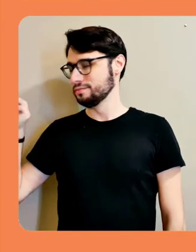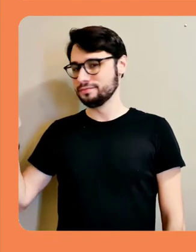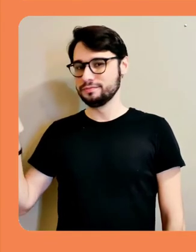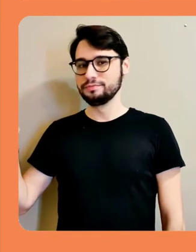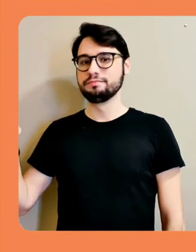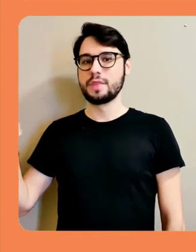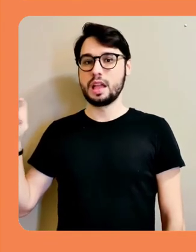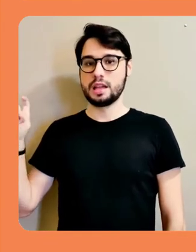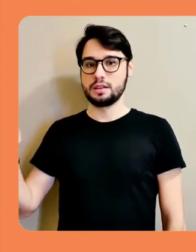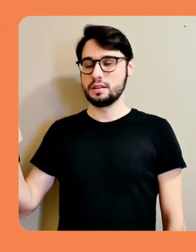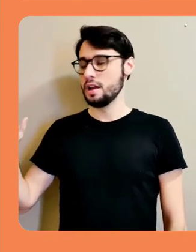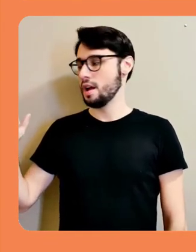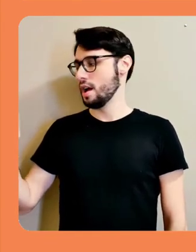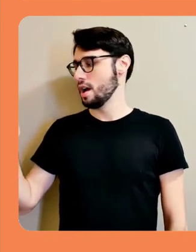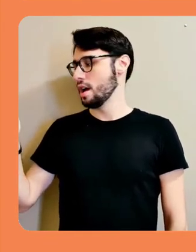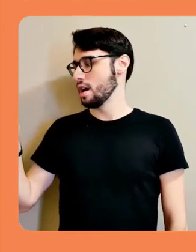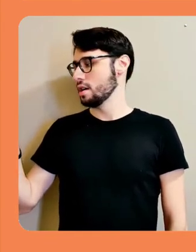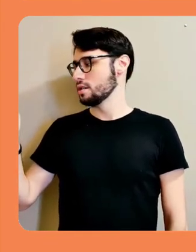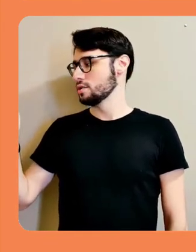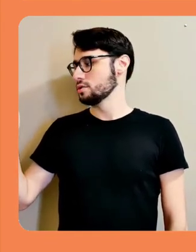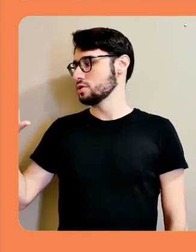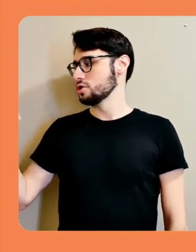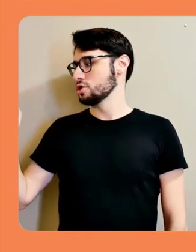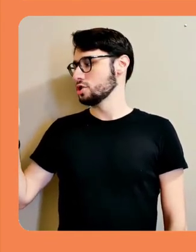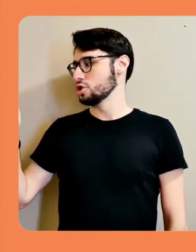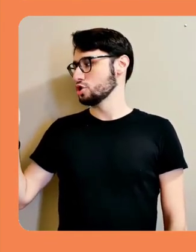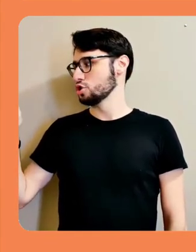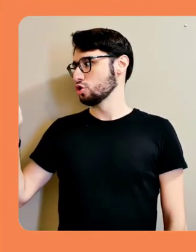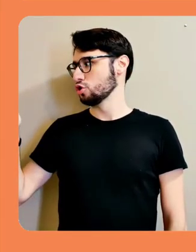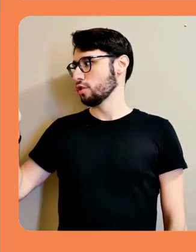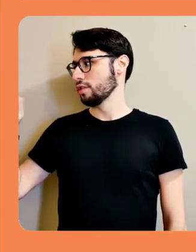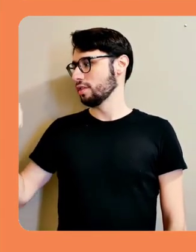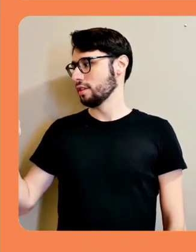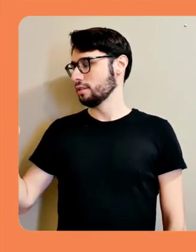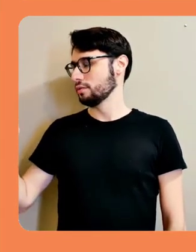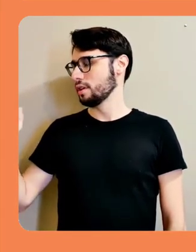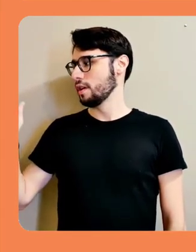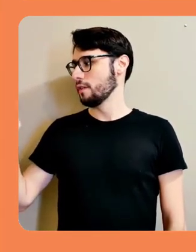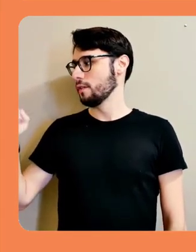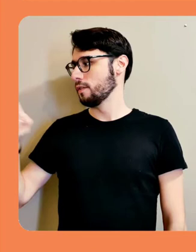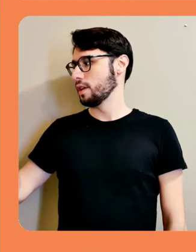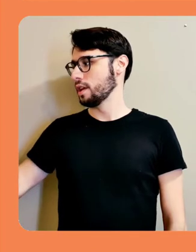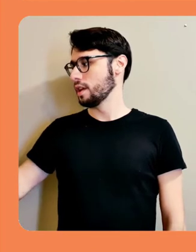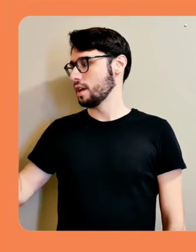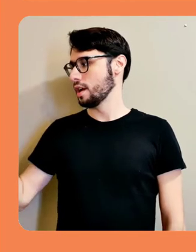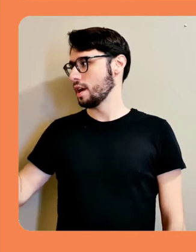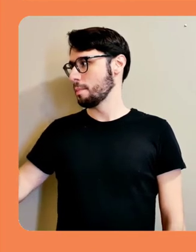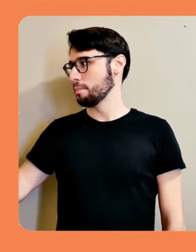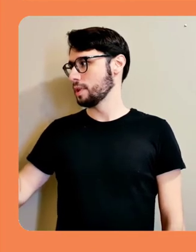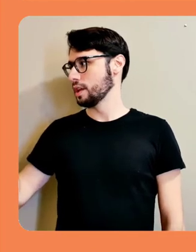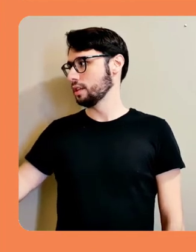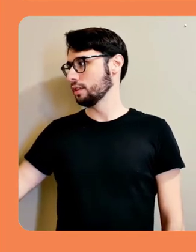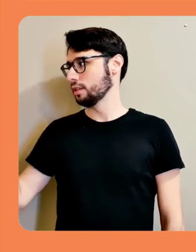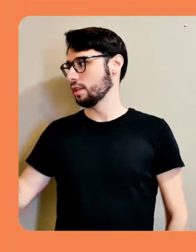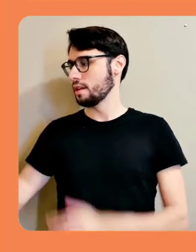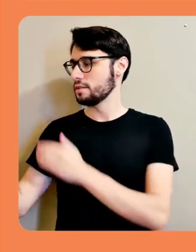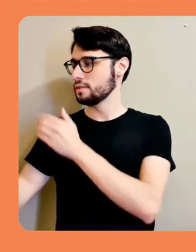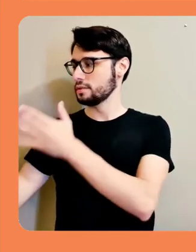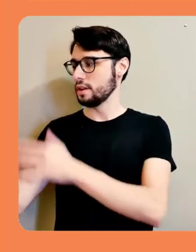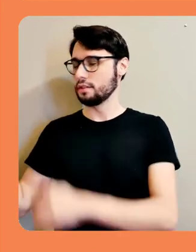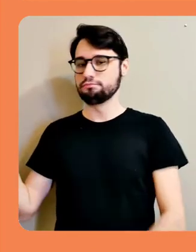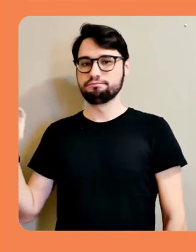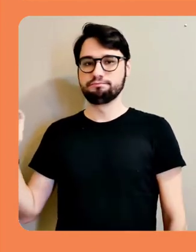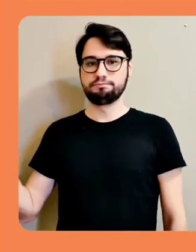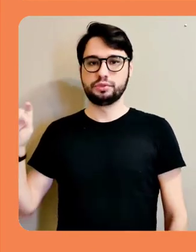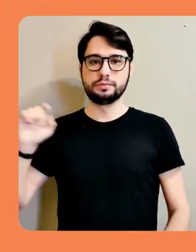ficamos em ativar edição né já está ativado no meu caso como adicionar uma atividade o recurso a